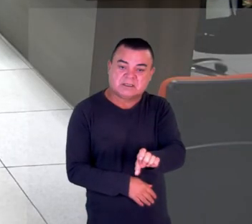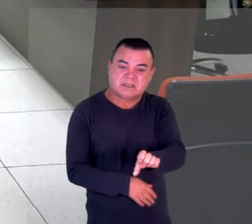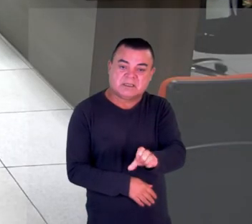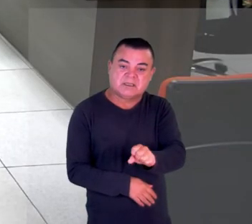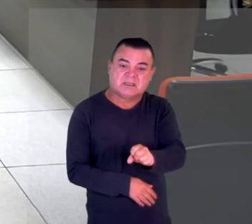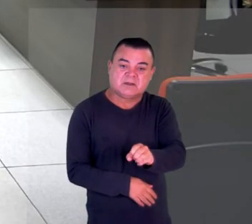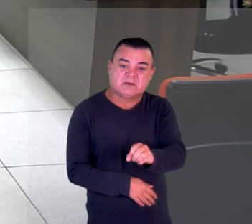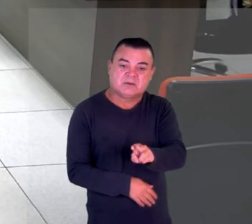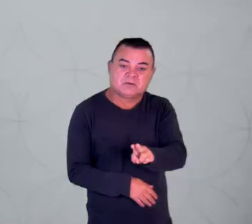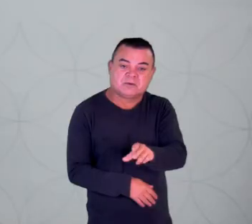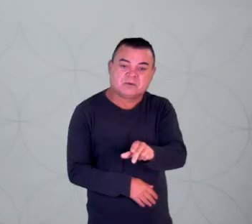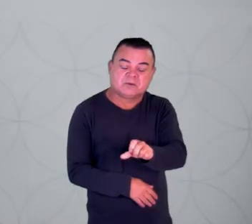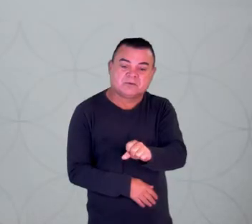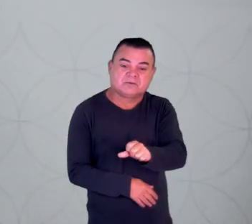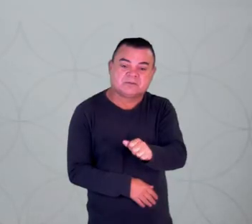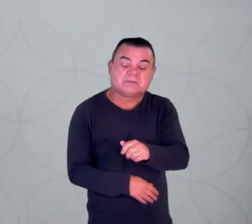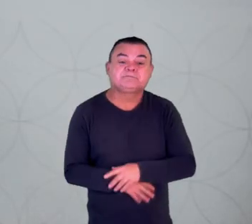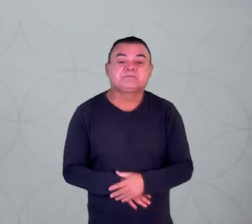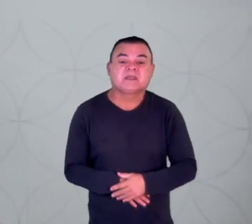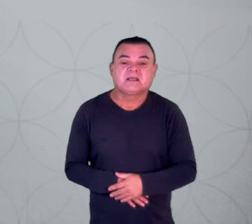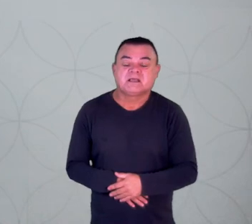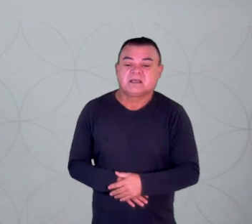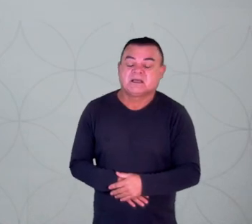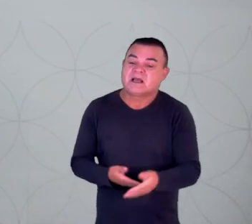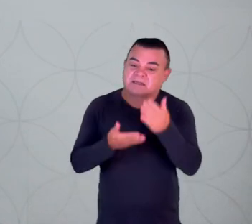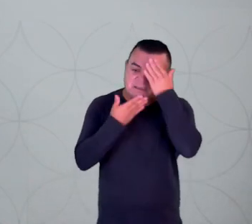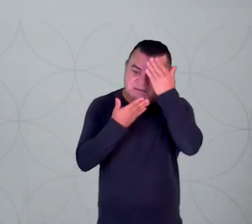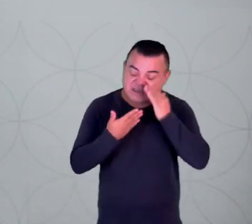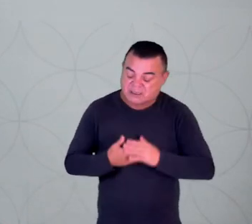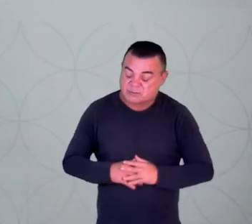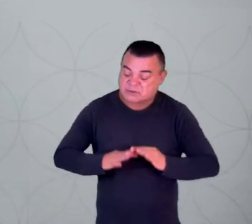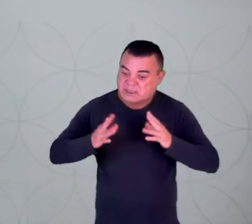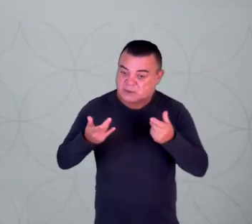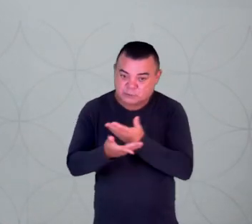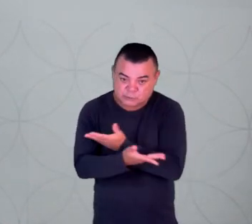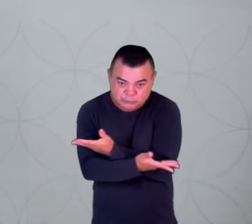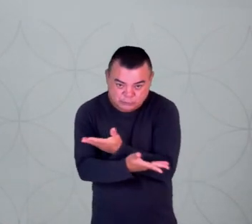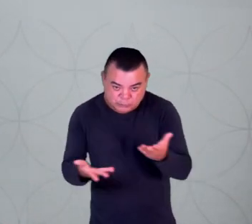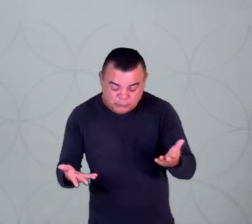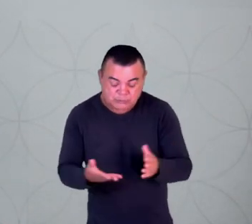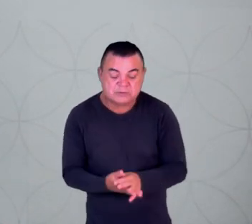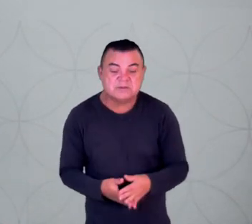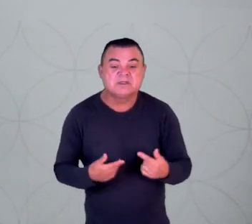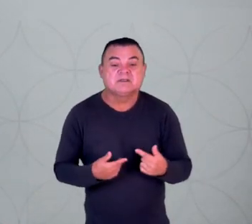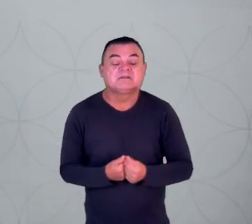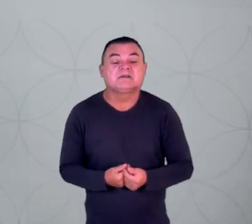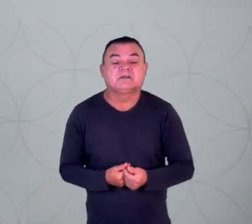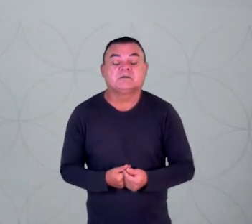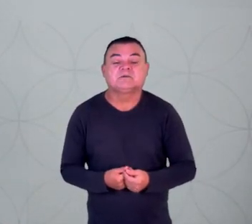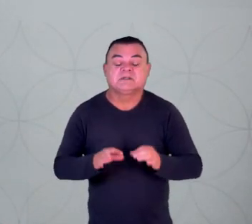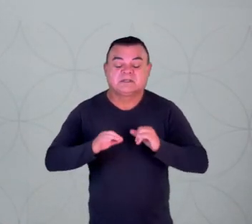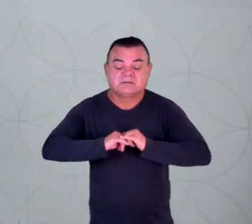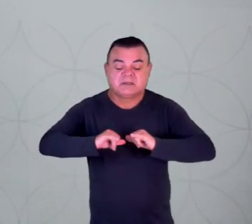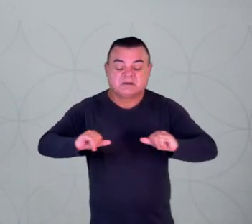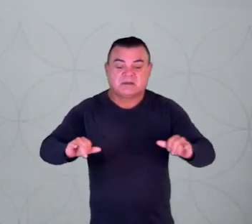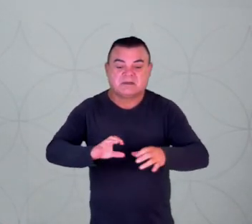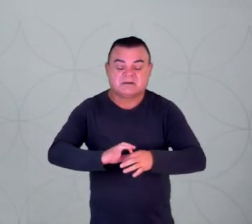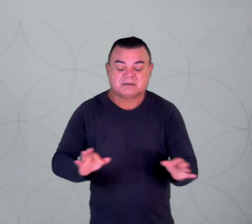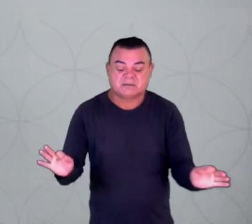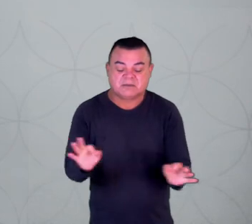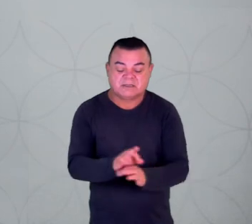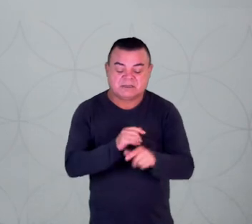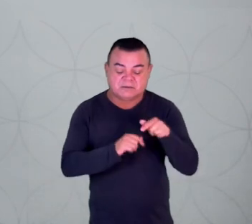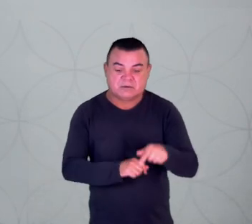Souza senhoras e senhores agradecemos aos pronunciamentos realizados e com a devida autorização declaro encerrada essa